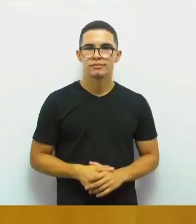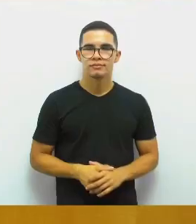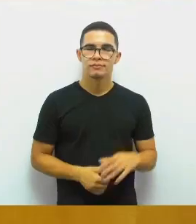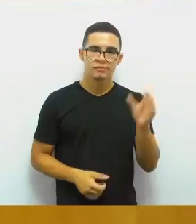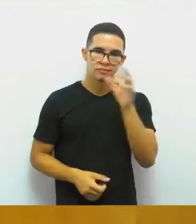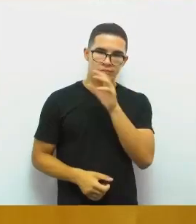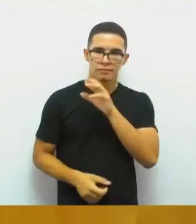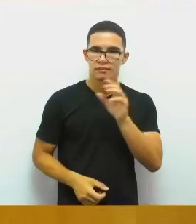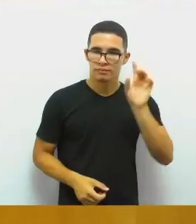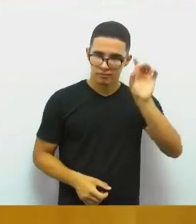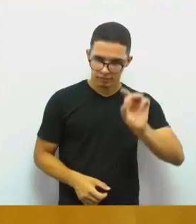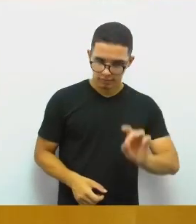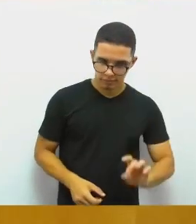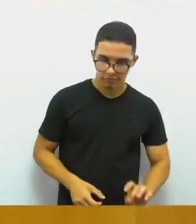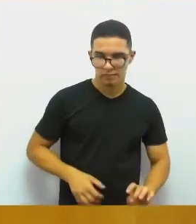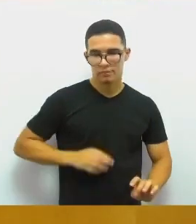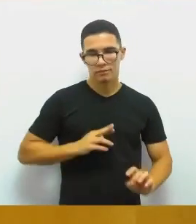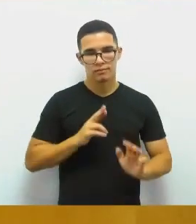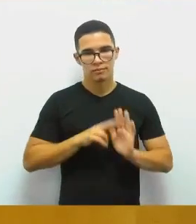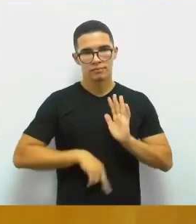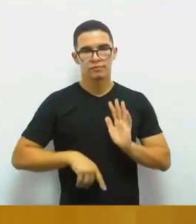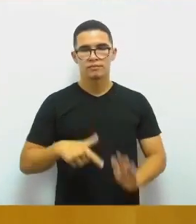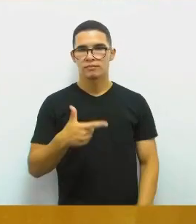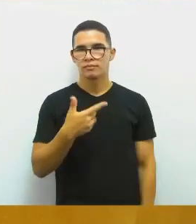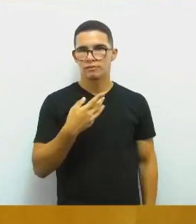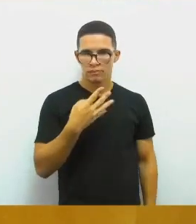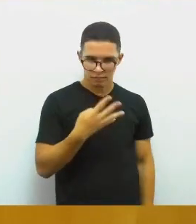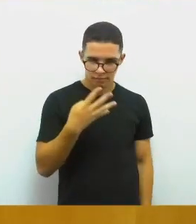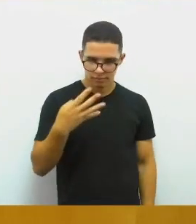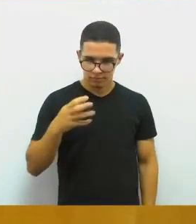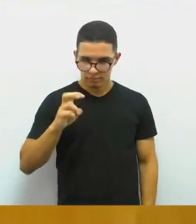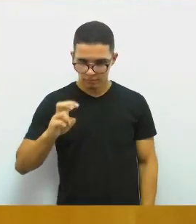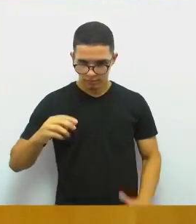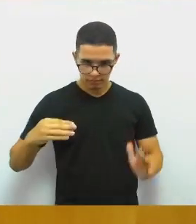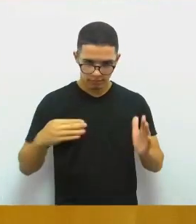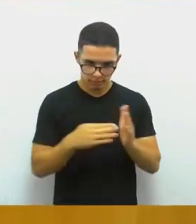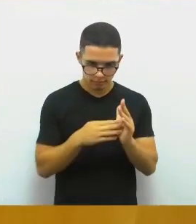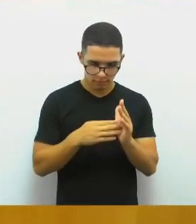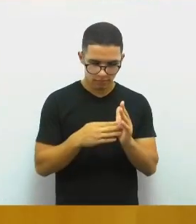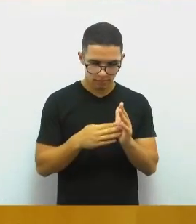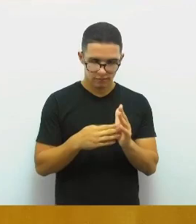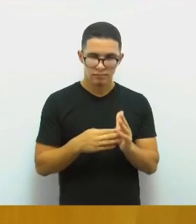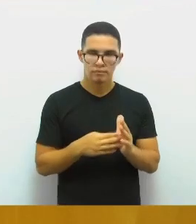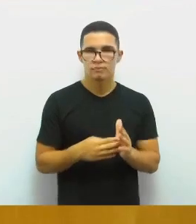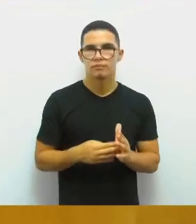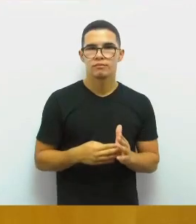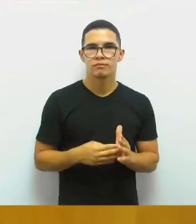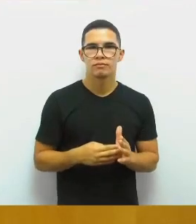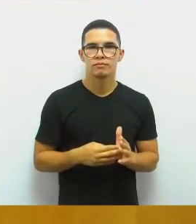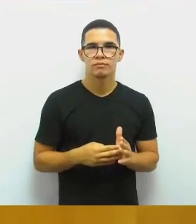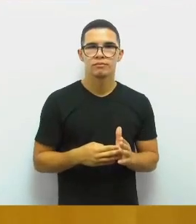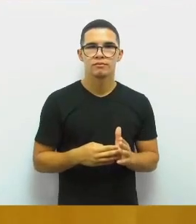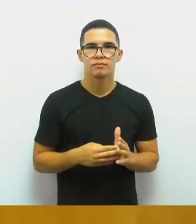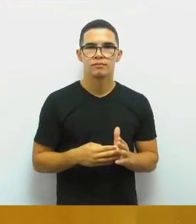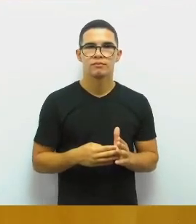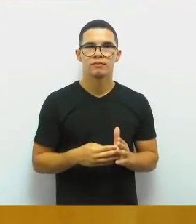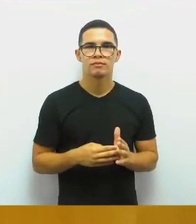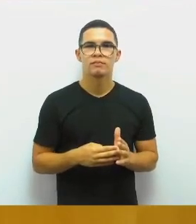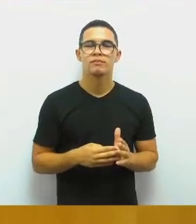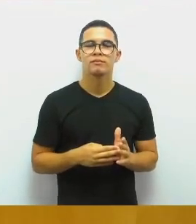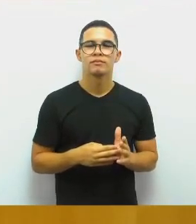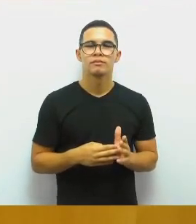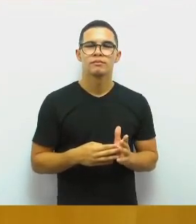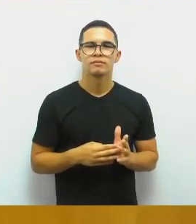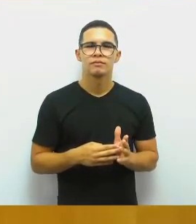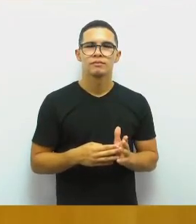Regime de urgência para os requerimentos número 445, 447, 448, 449, 450,